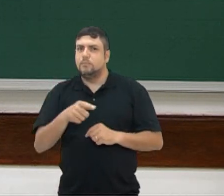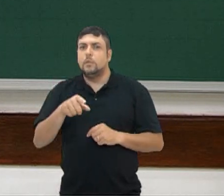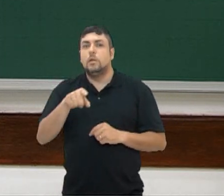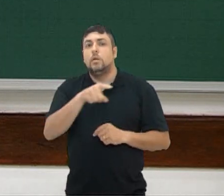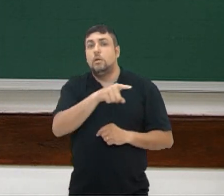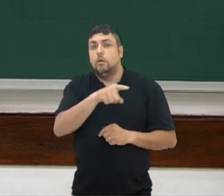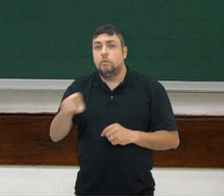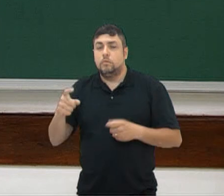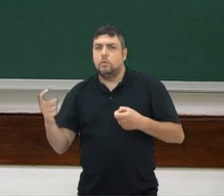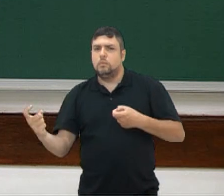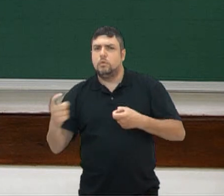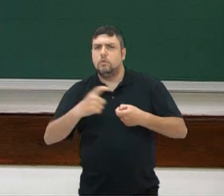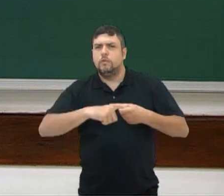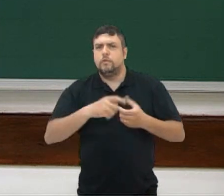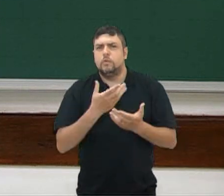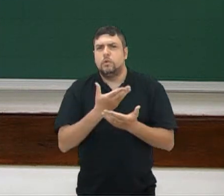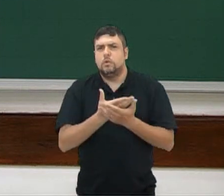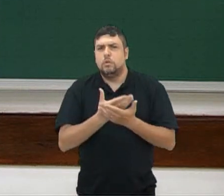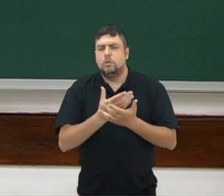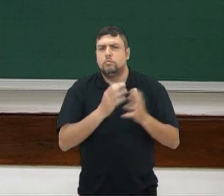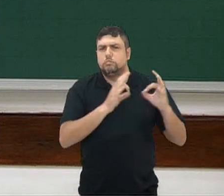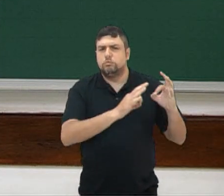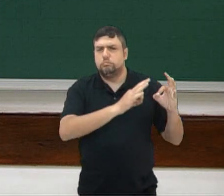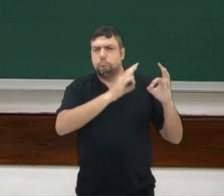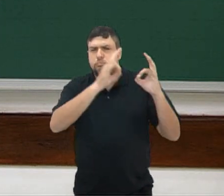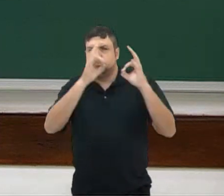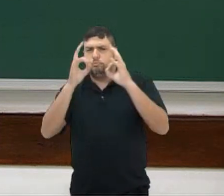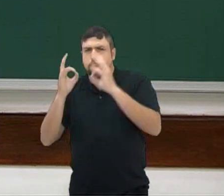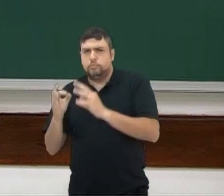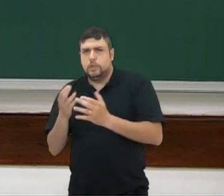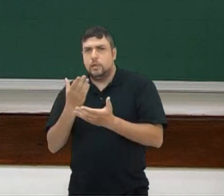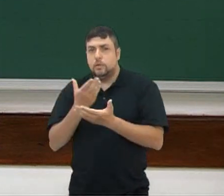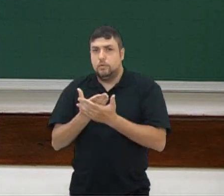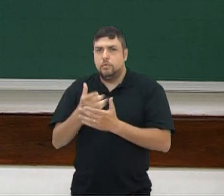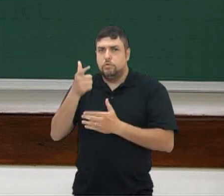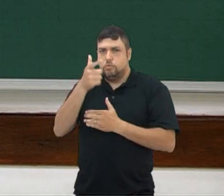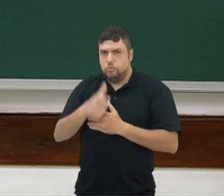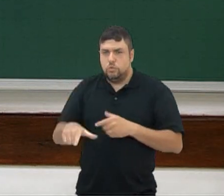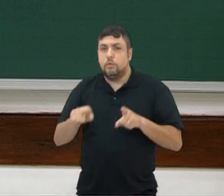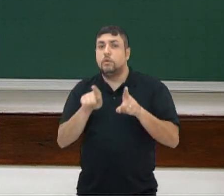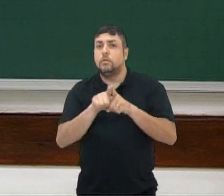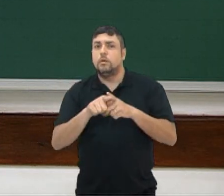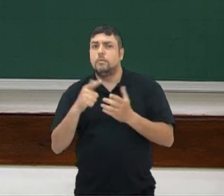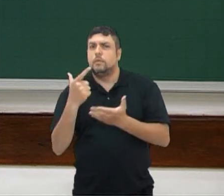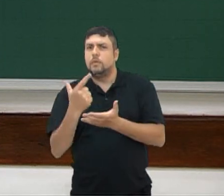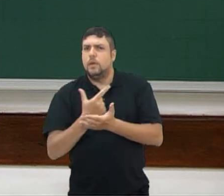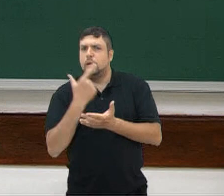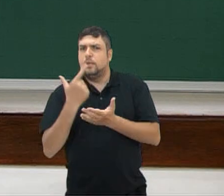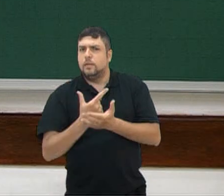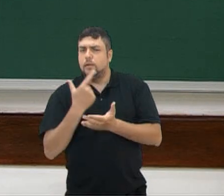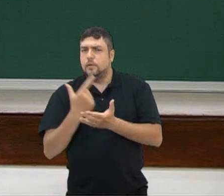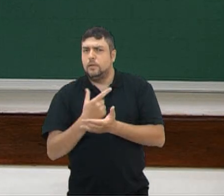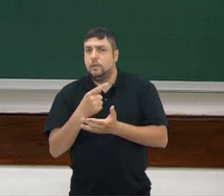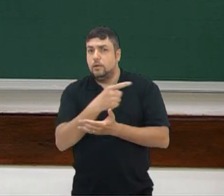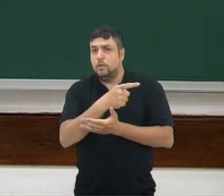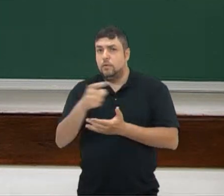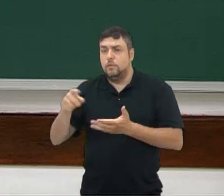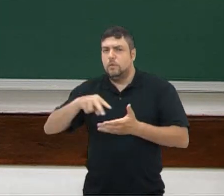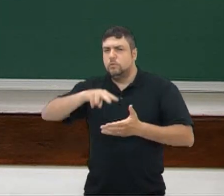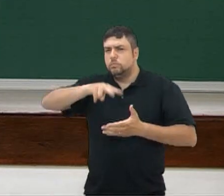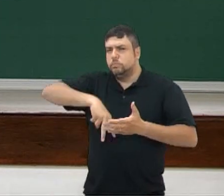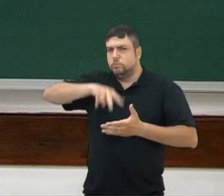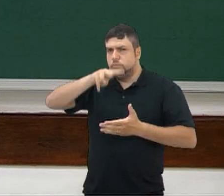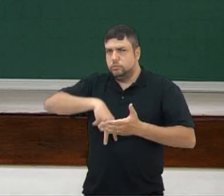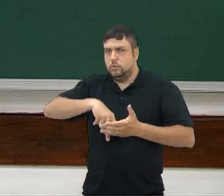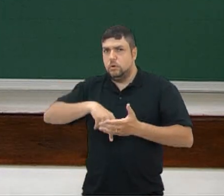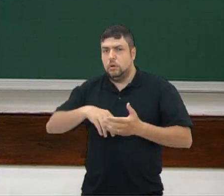que falam desse assunto com mais calma, para estudarem, né, obviamente. Vejam os livros didáticos de vocês também, porque é importante que vocês retomem, por mais que